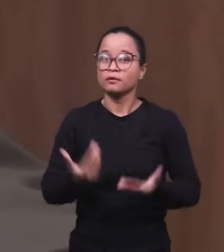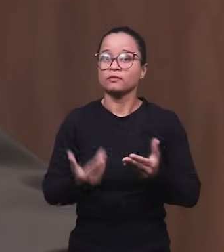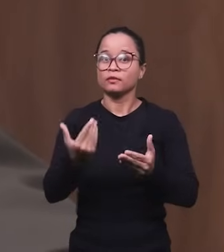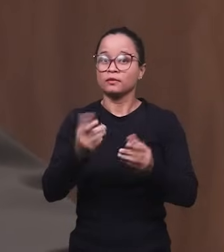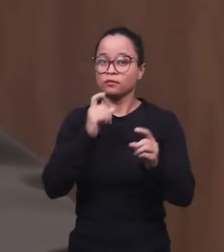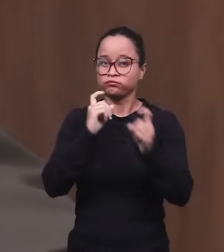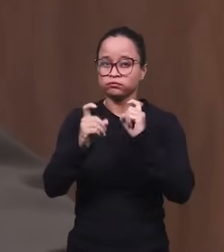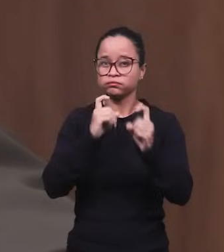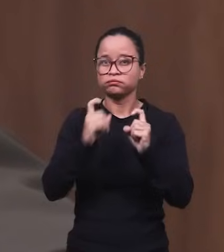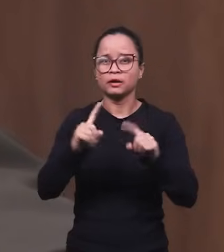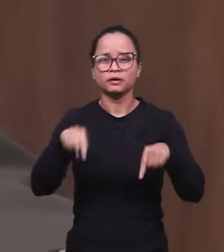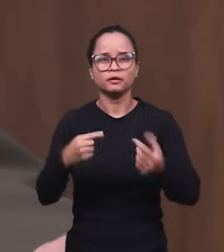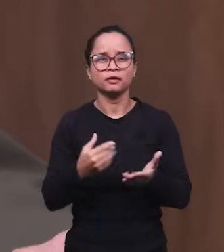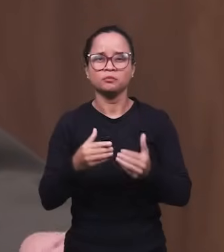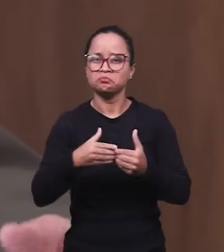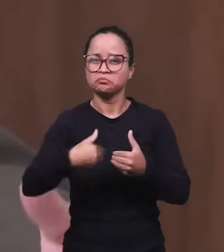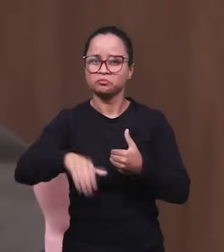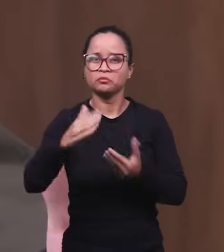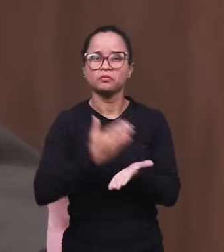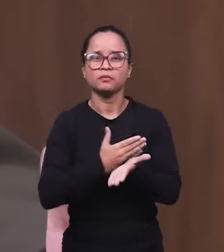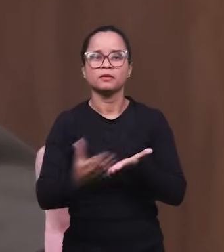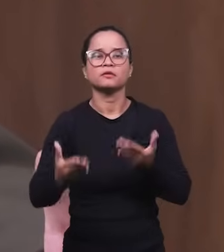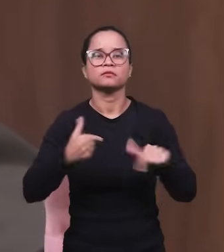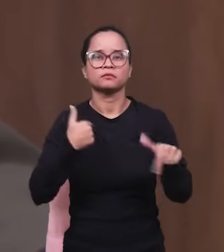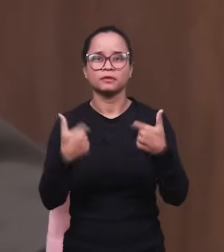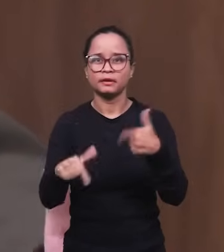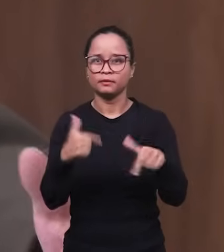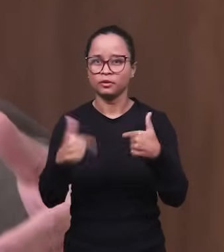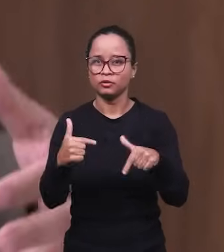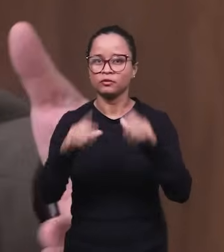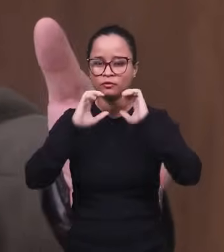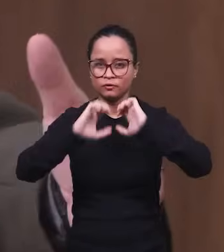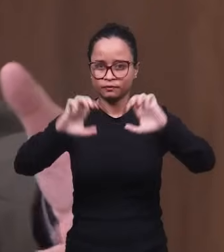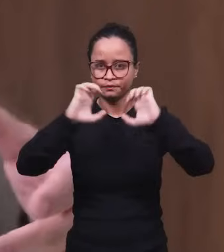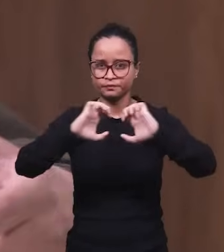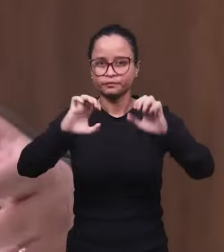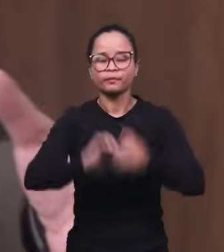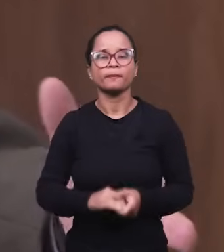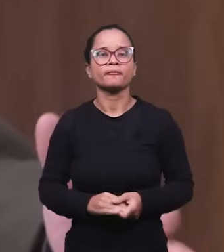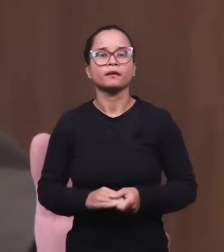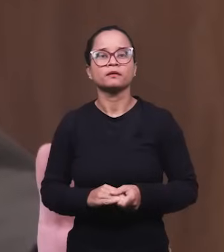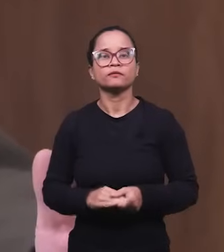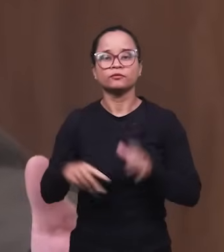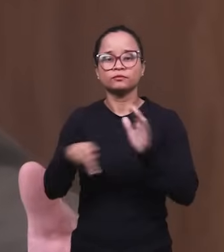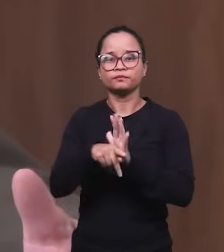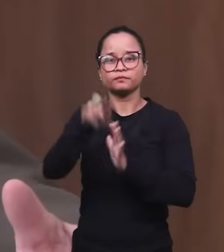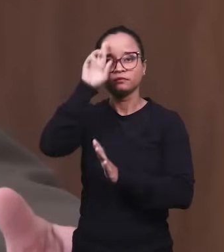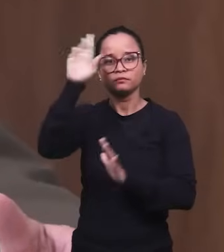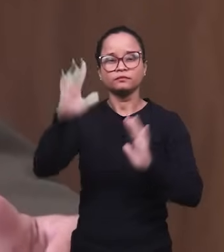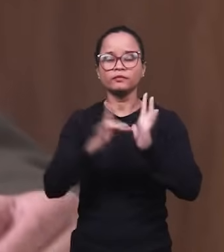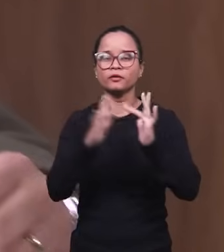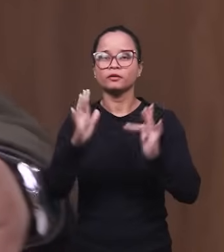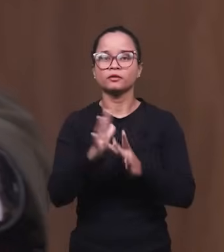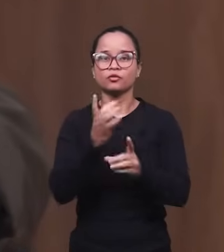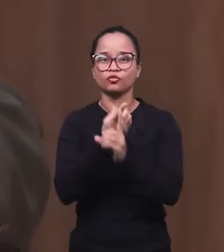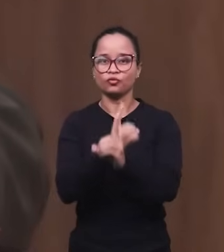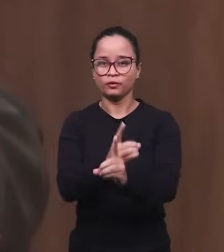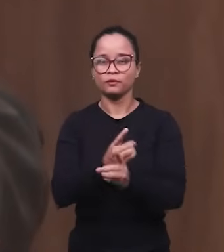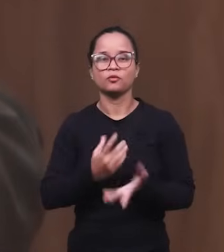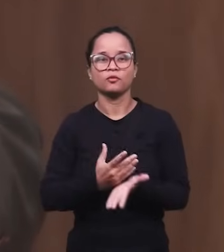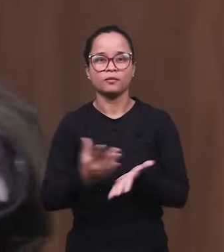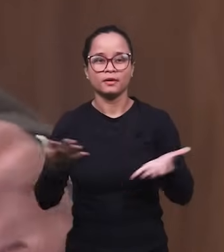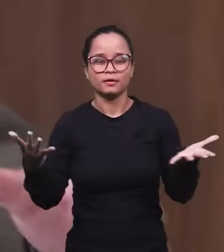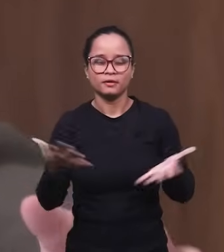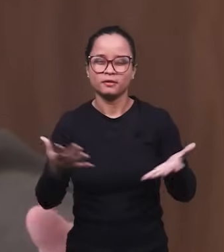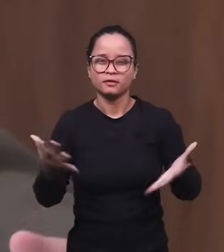dali começa todo um trabalho de evangelização que foi descrito e determinado pelo Senhor Jesus. Os discípulos então começam